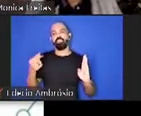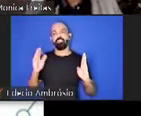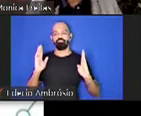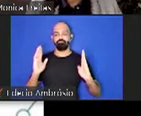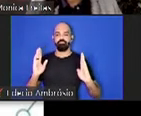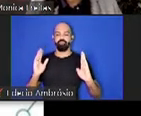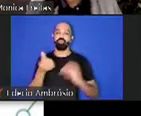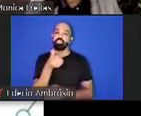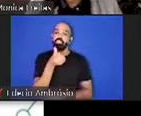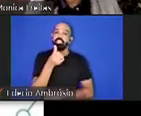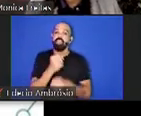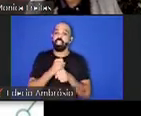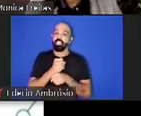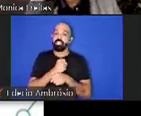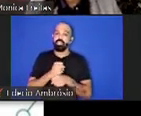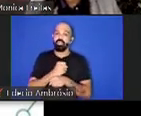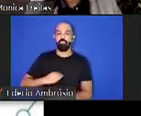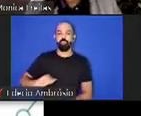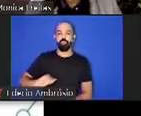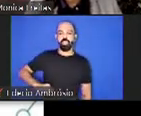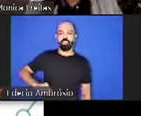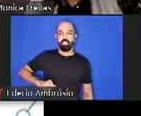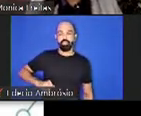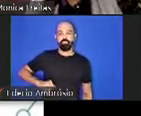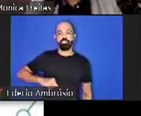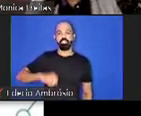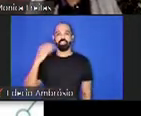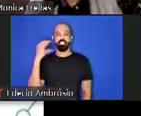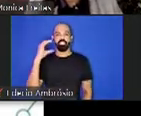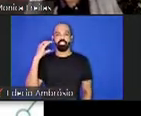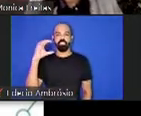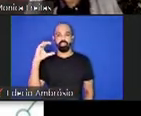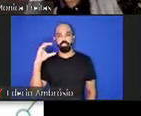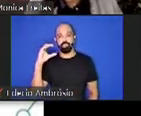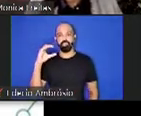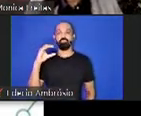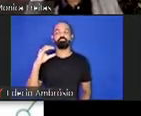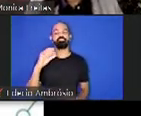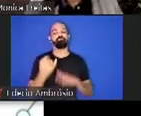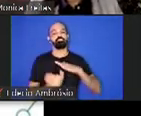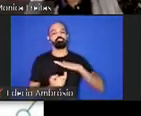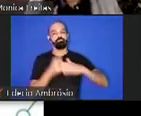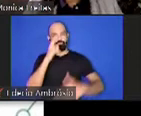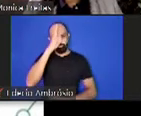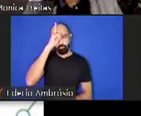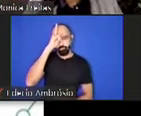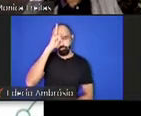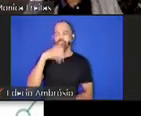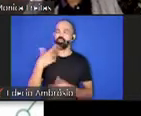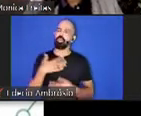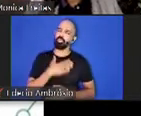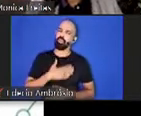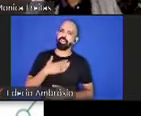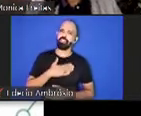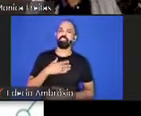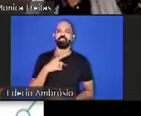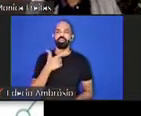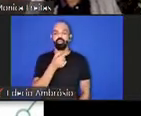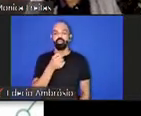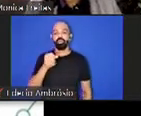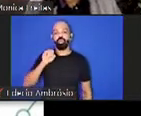como embaixadora científica da Fundação Alexander von Humboldt, e para mim foi um prazer, né? Então, em 2008, quando eu apliquei para a Fundação Alexander